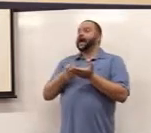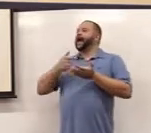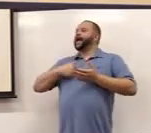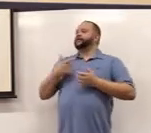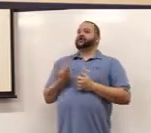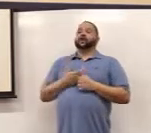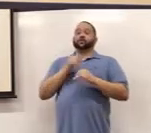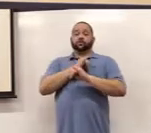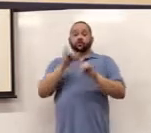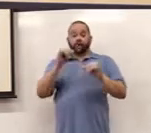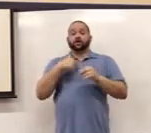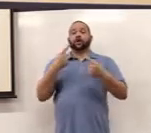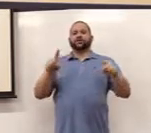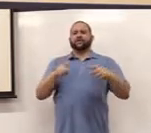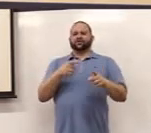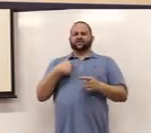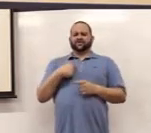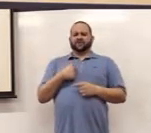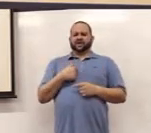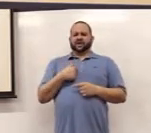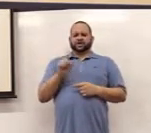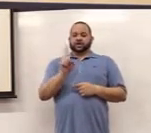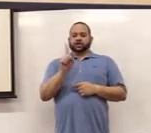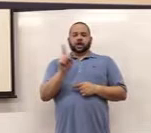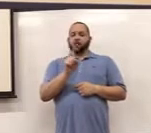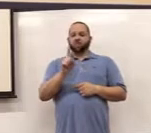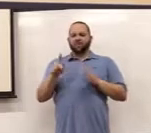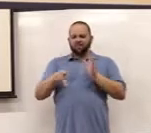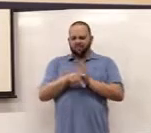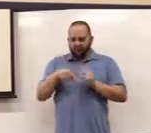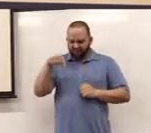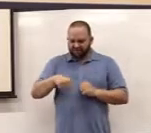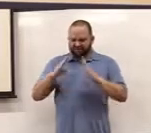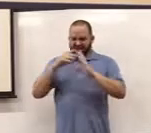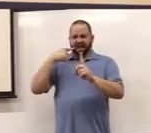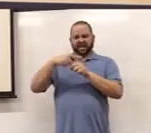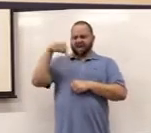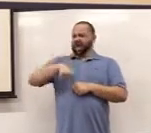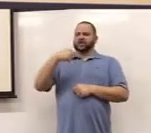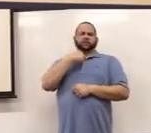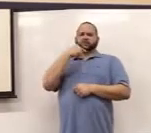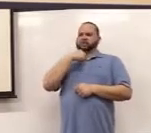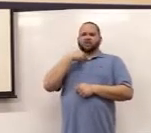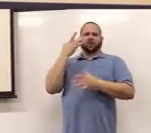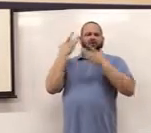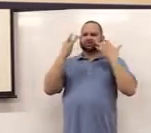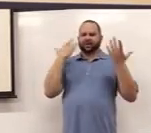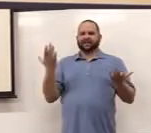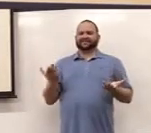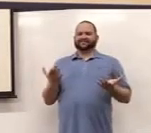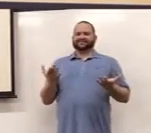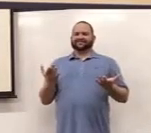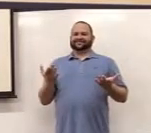falou que ia tocar essa música, e daí falaram, não, música sacra é só da igreja. Aqui pode tocar música sacra. A